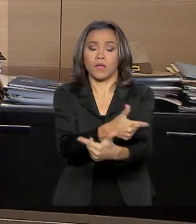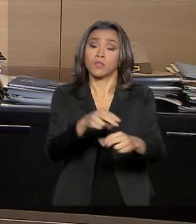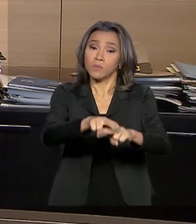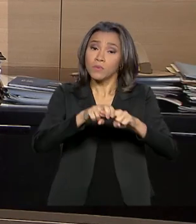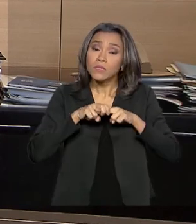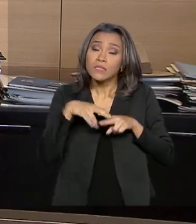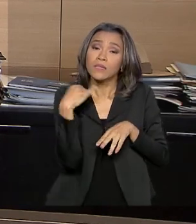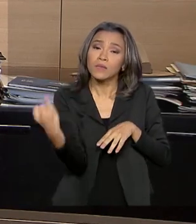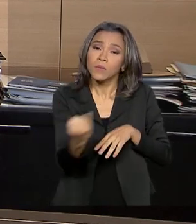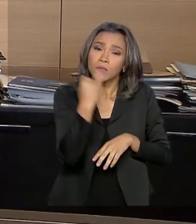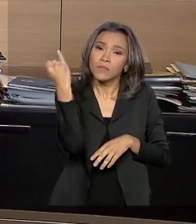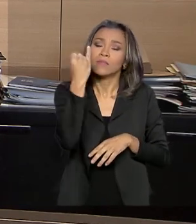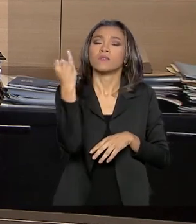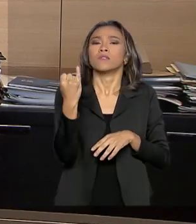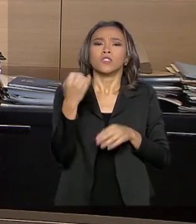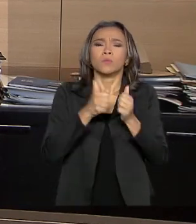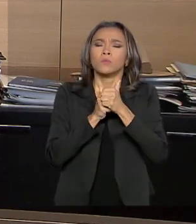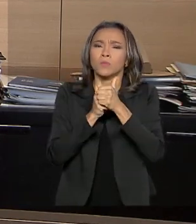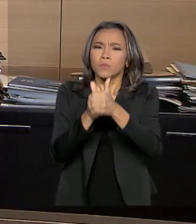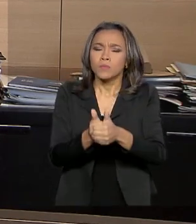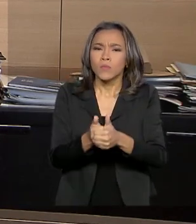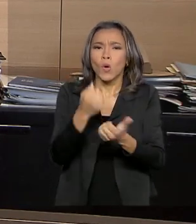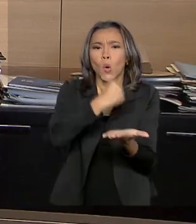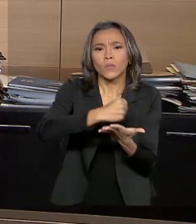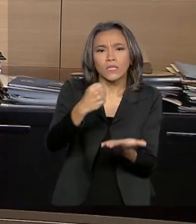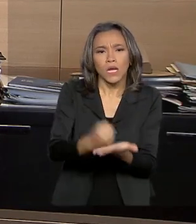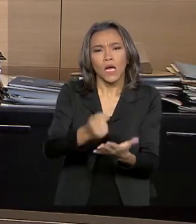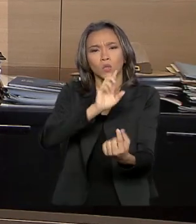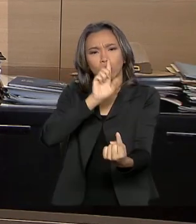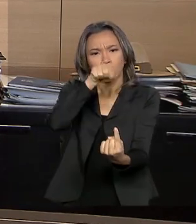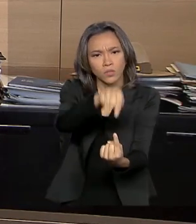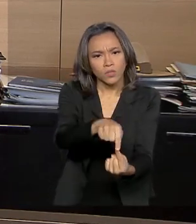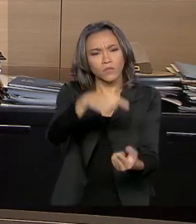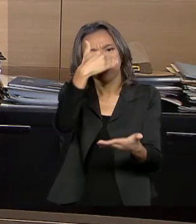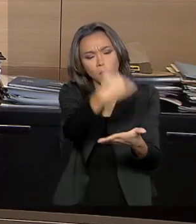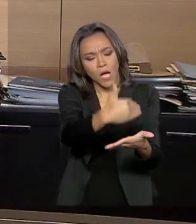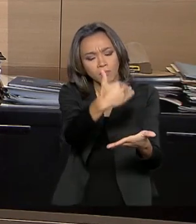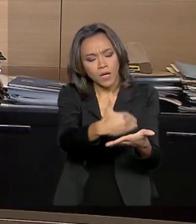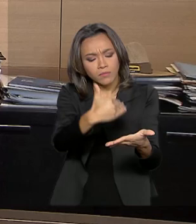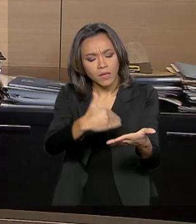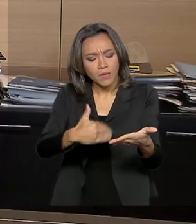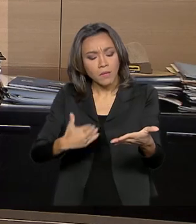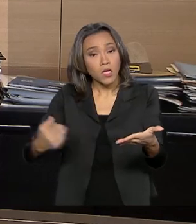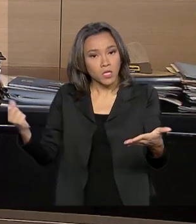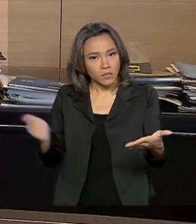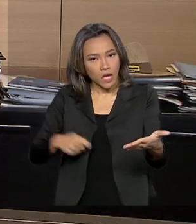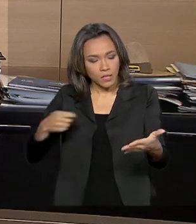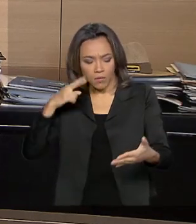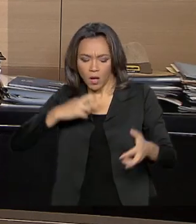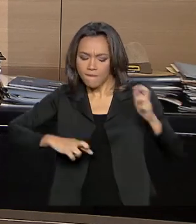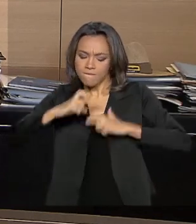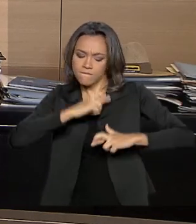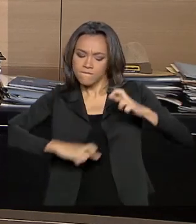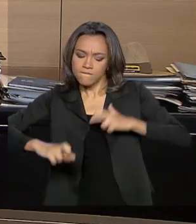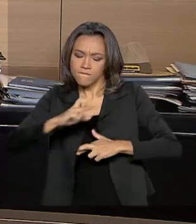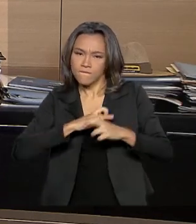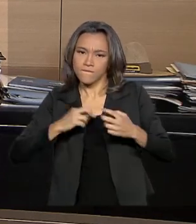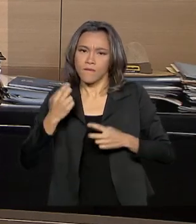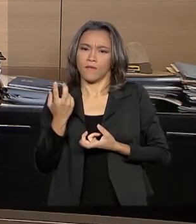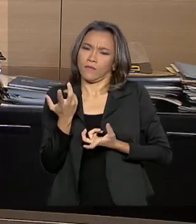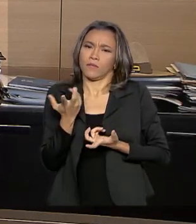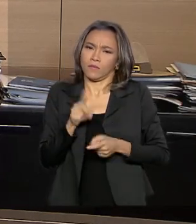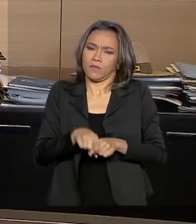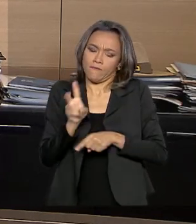trazendo normas de referência, fazendo contratos com metas, indicadores, que possam ser fiscalizados, possam ser auditados. E